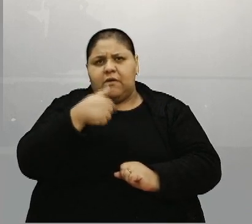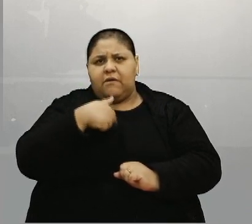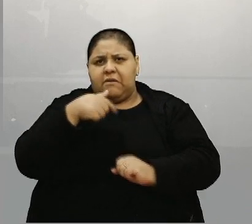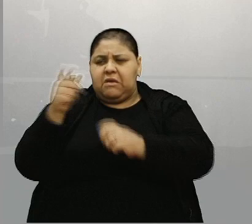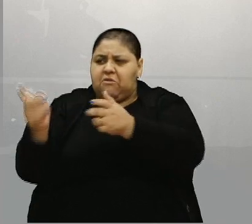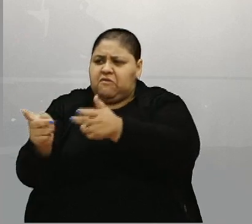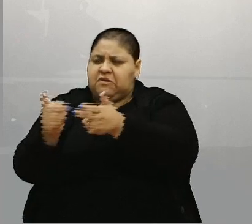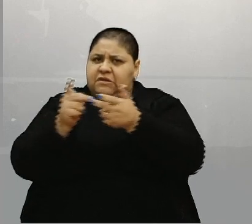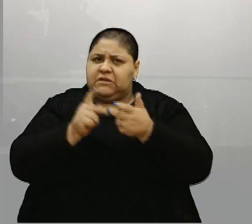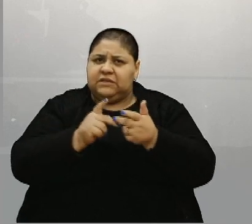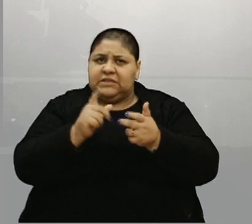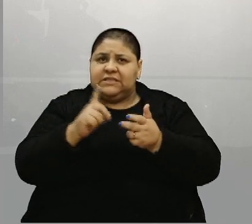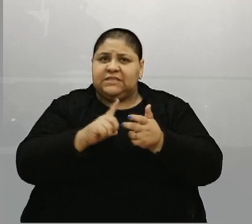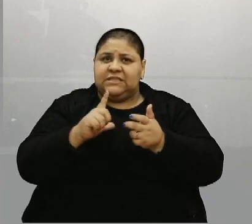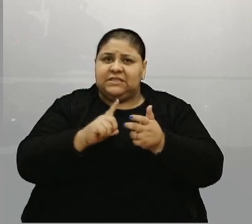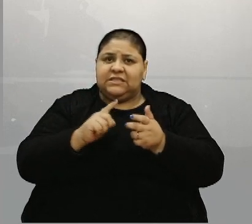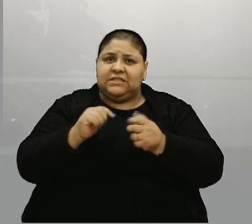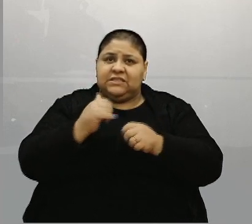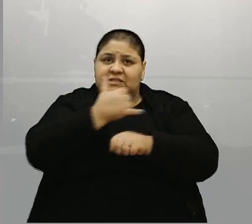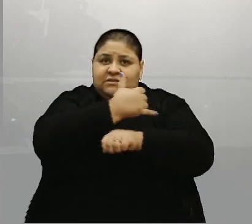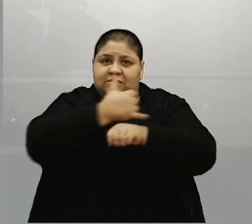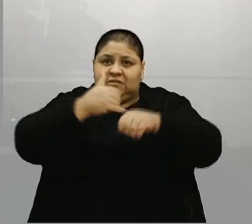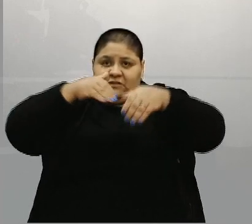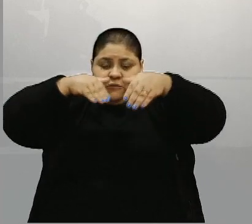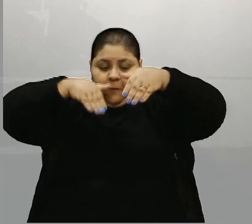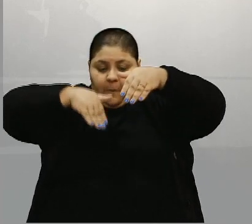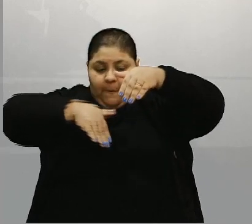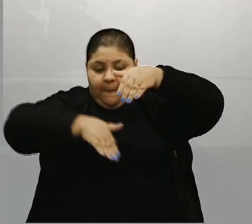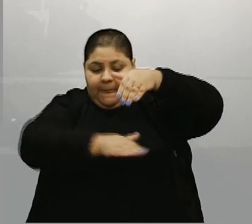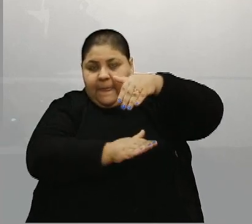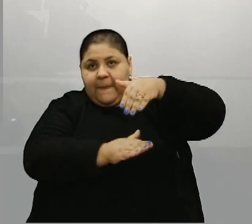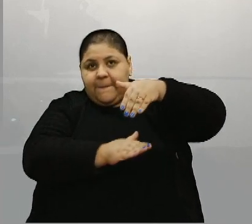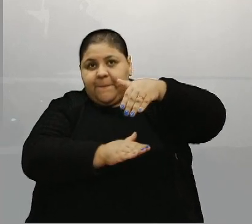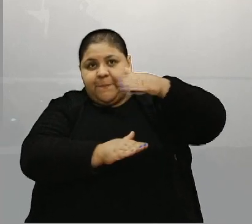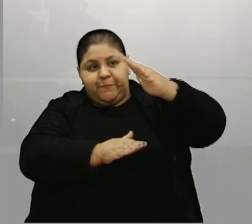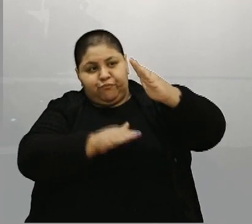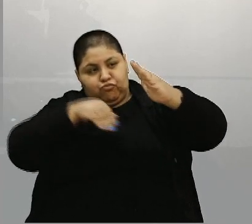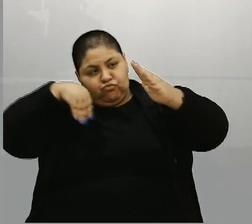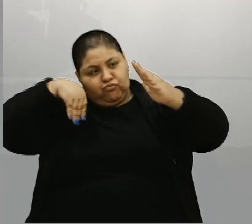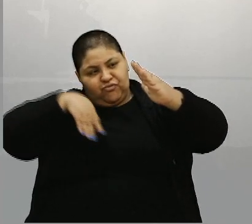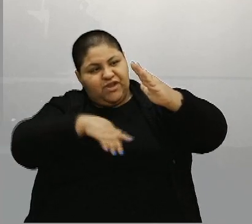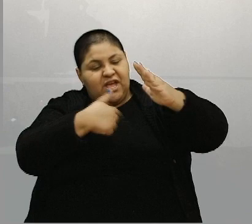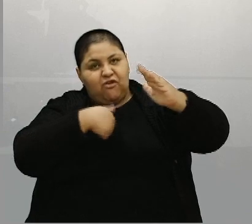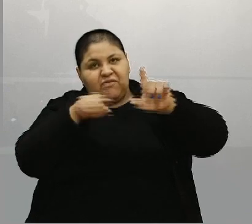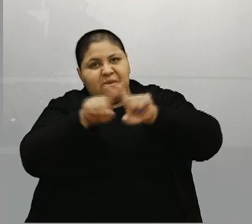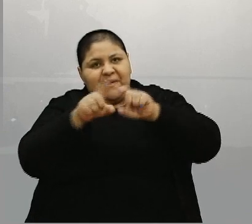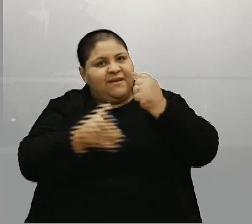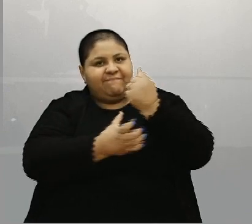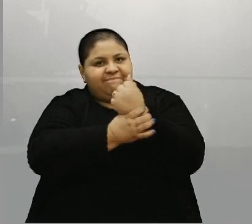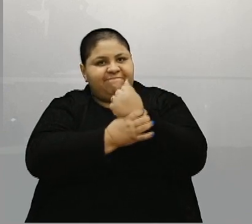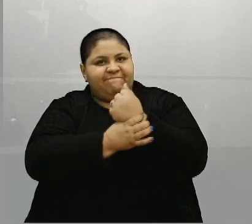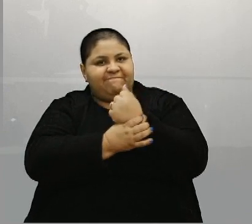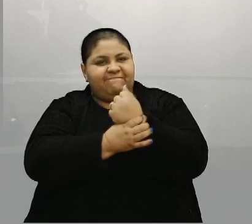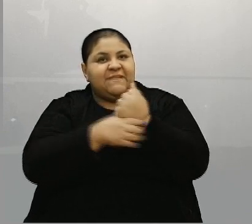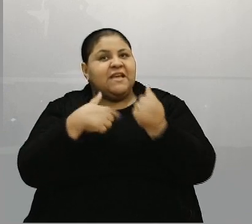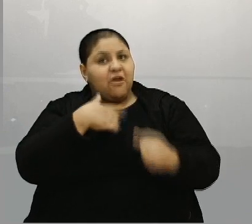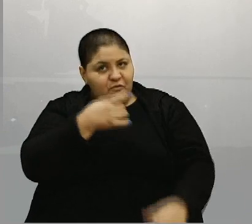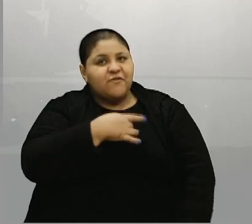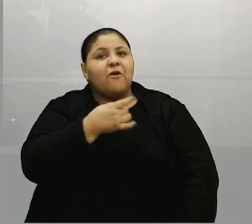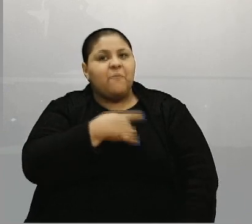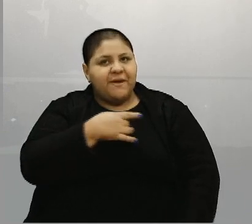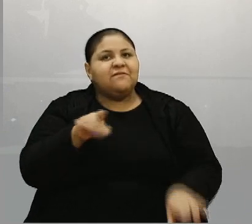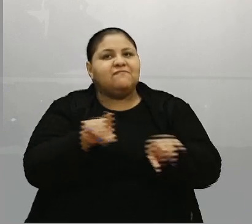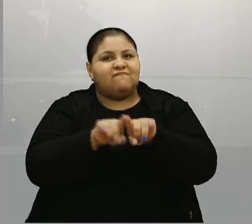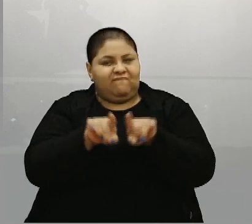entrar, que eu tive que passar por baixo dessa parte do telhado, eu também não me senti segura. Eu também fiquei com medo